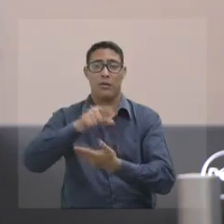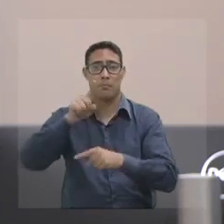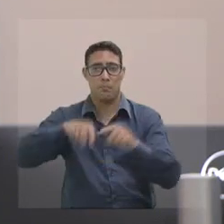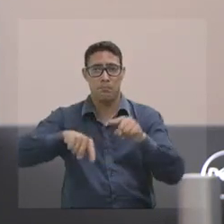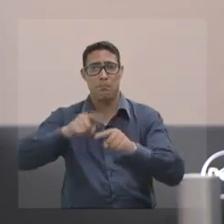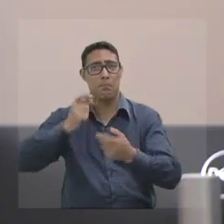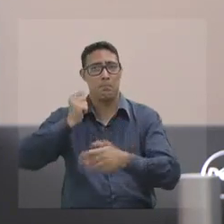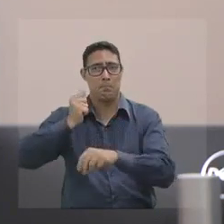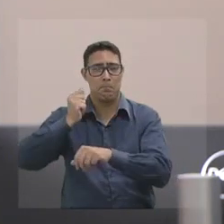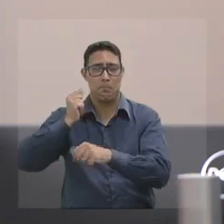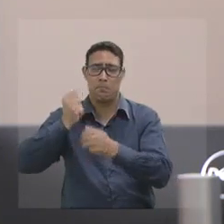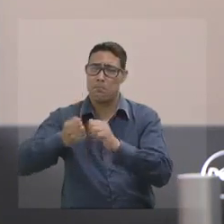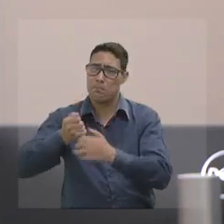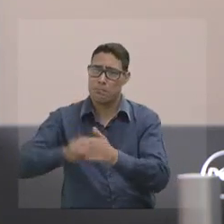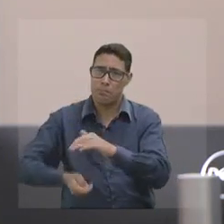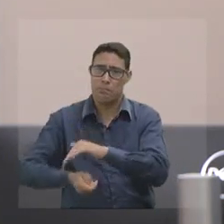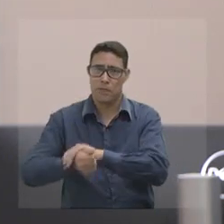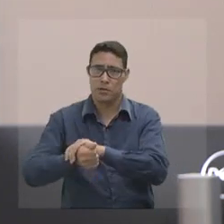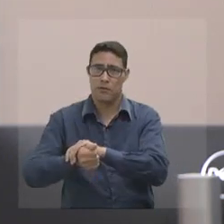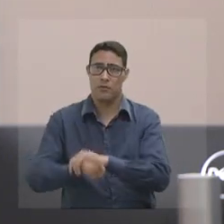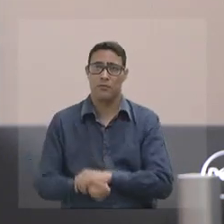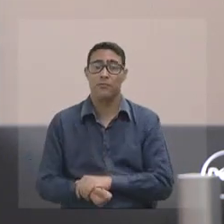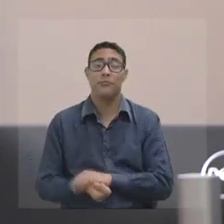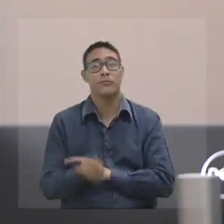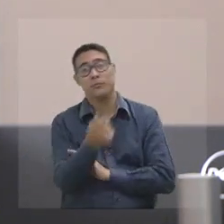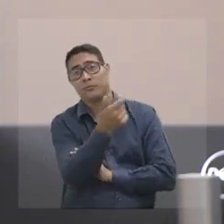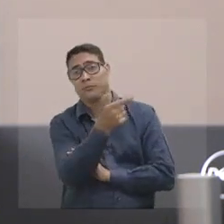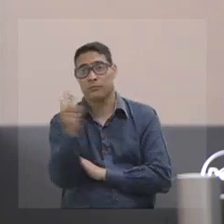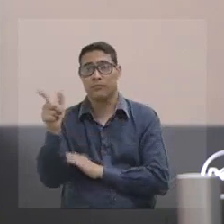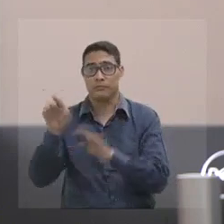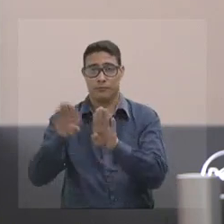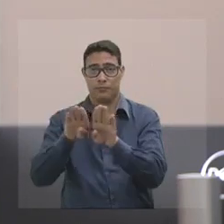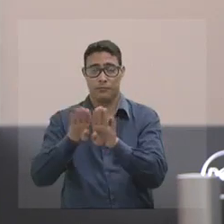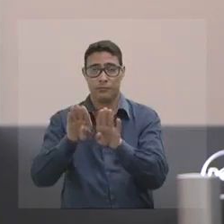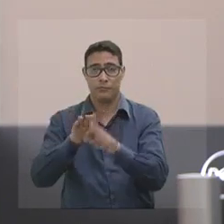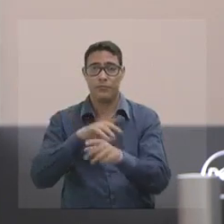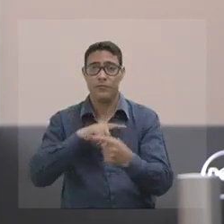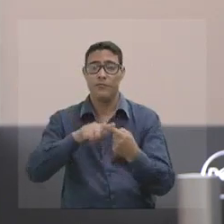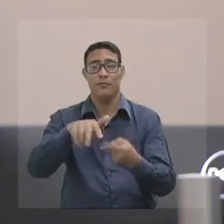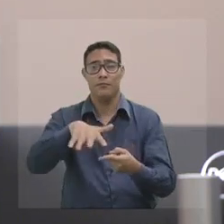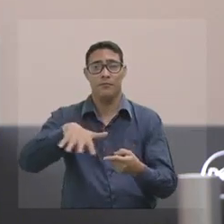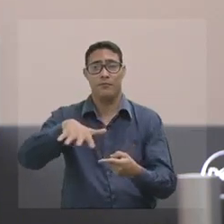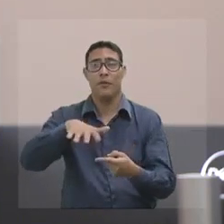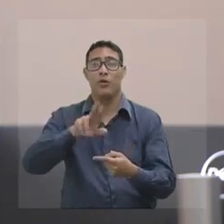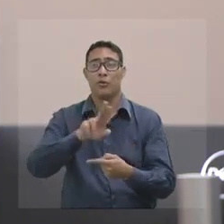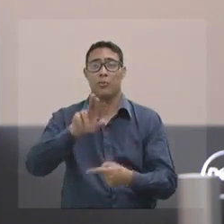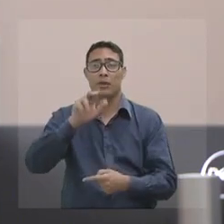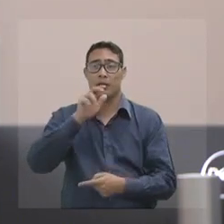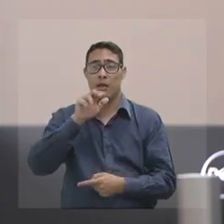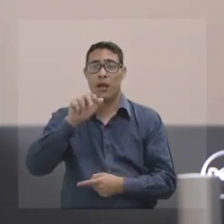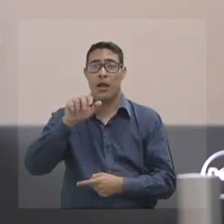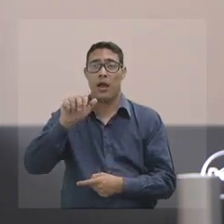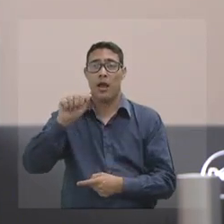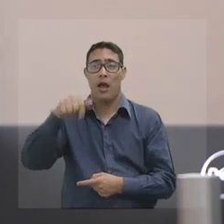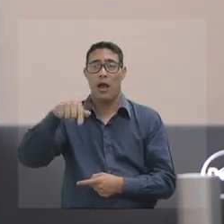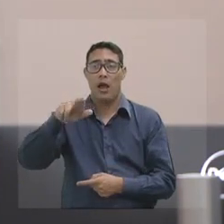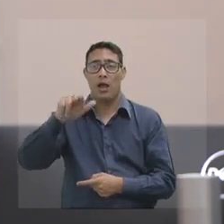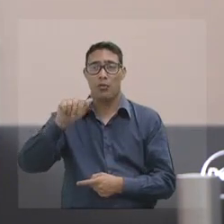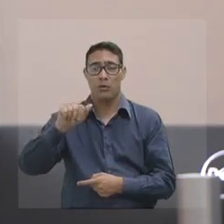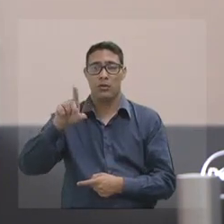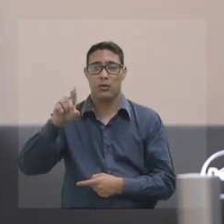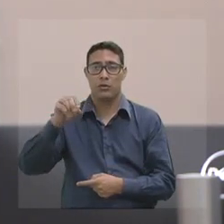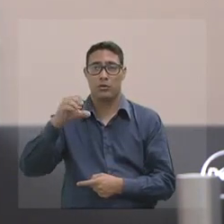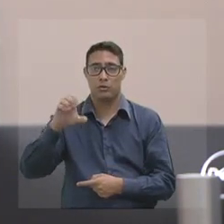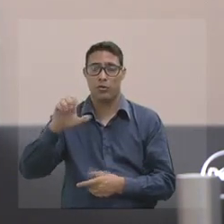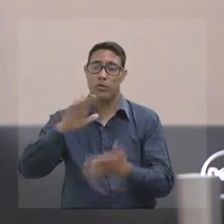um outro programa ainda no guarda-chuva de saneamento é um programa água doce no Semear do mineiro um programa em parceria com